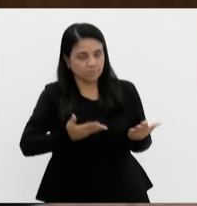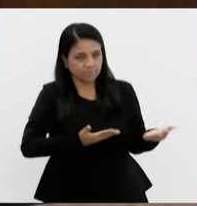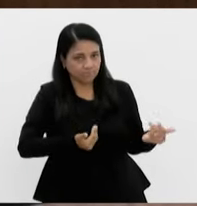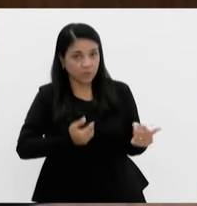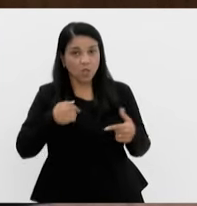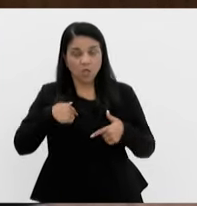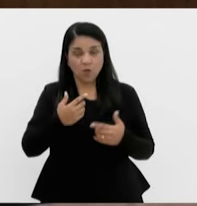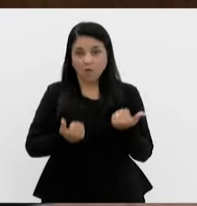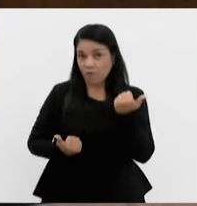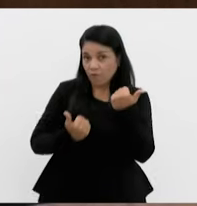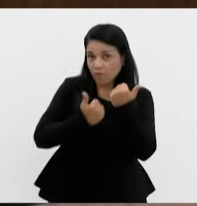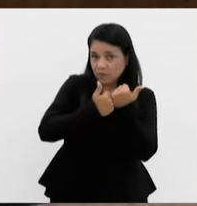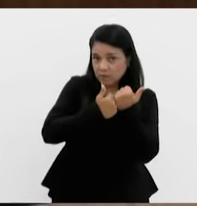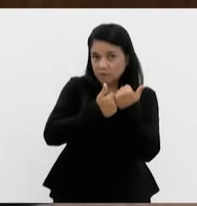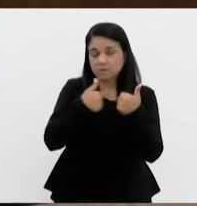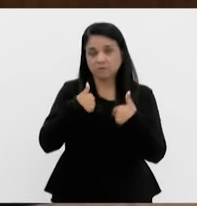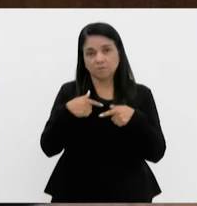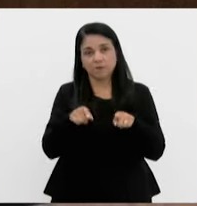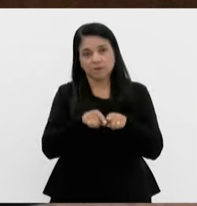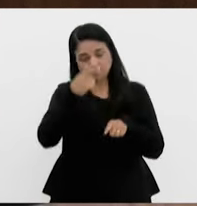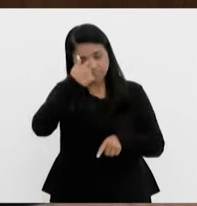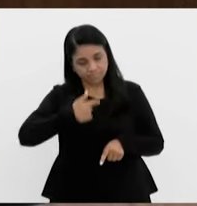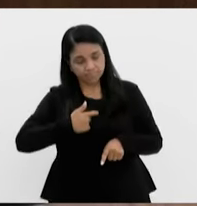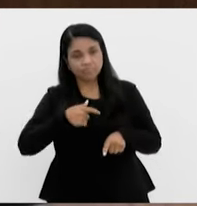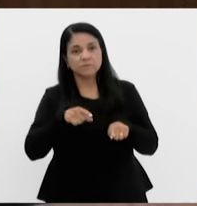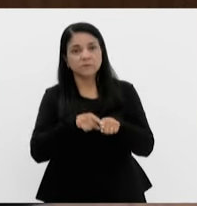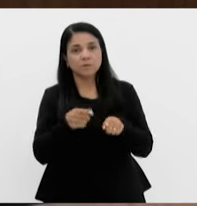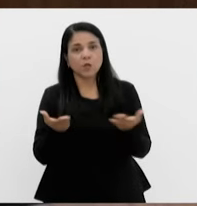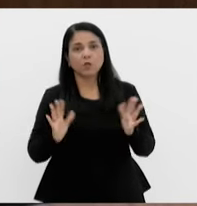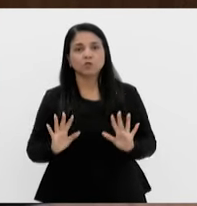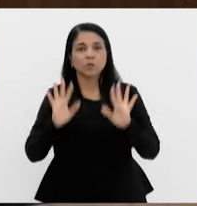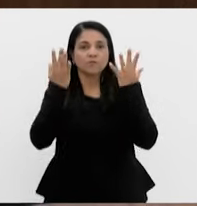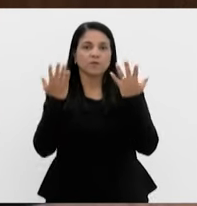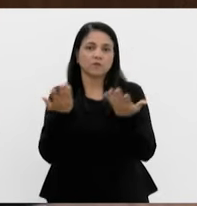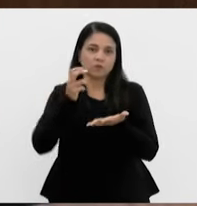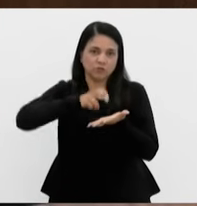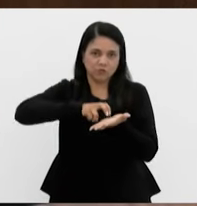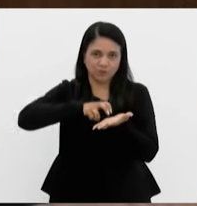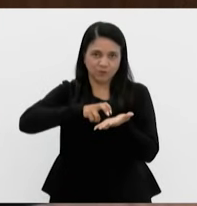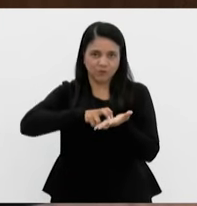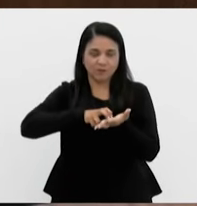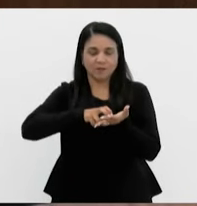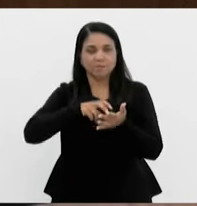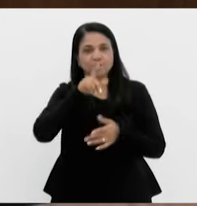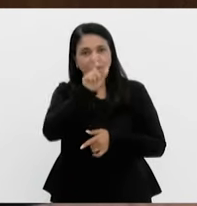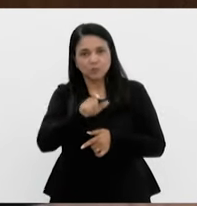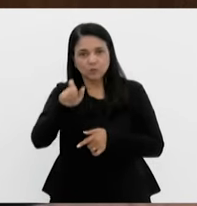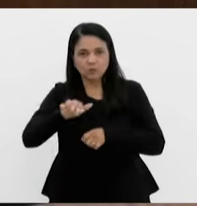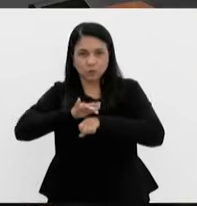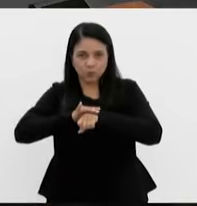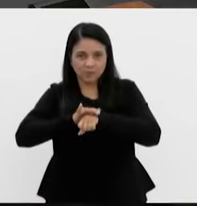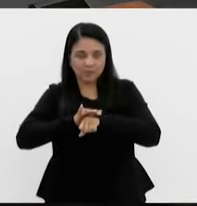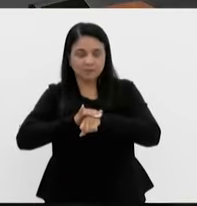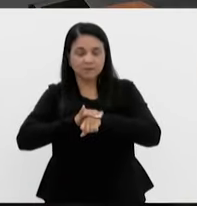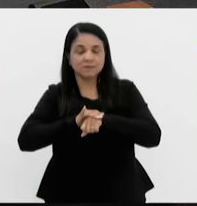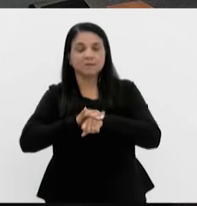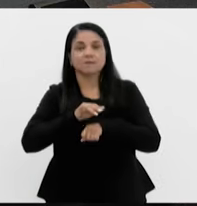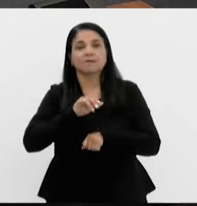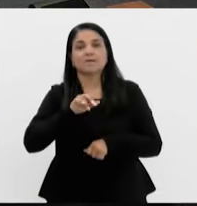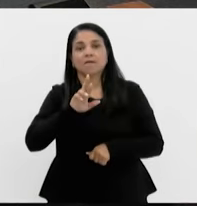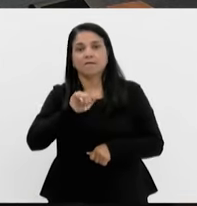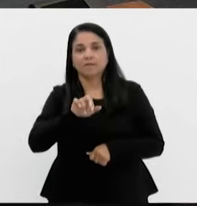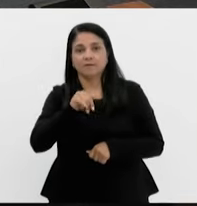o evento realizado hoje para asess pessas com doenças raras muito obrigada senhor presidente senhor presidente pela